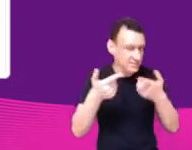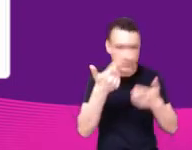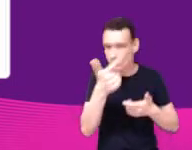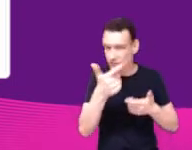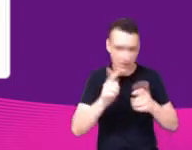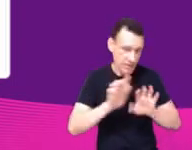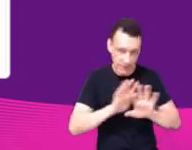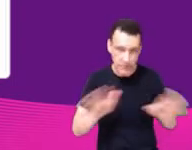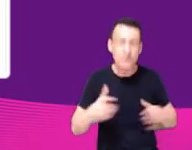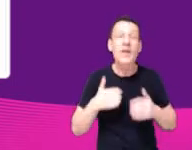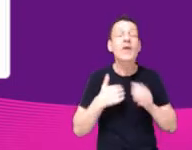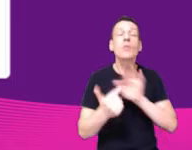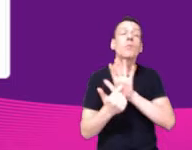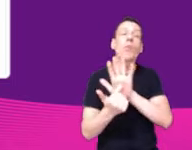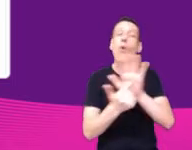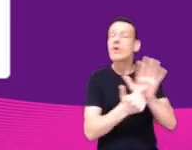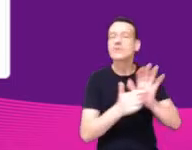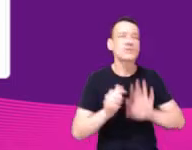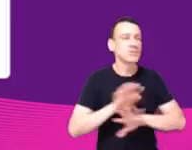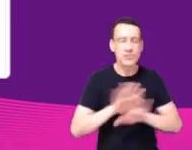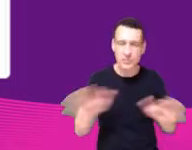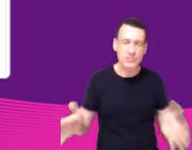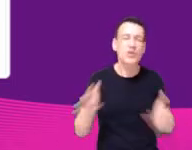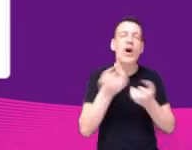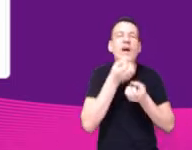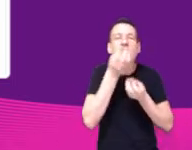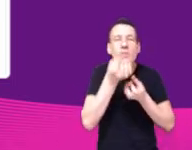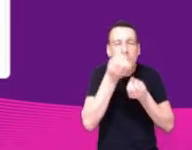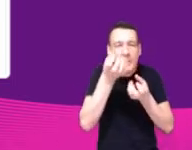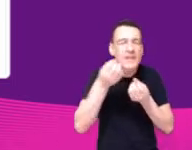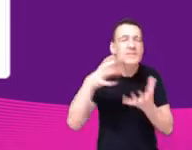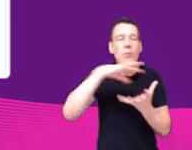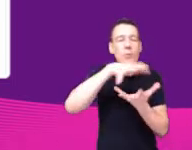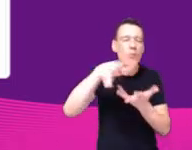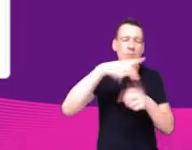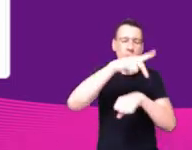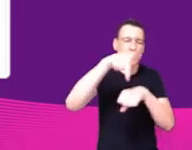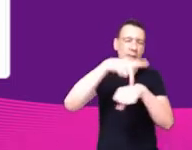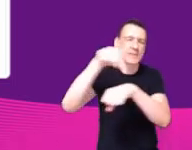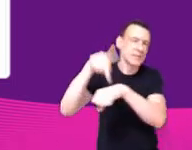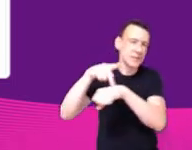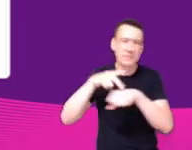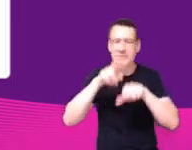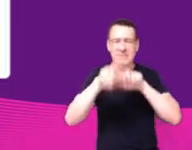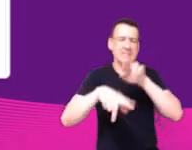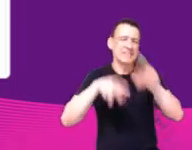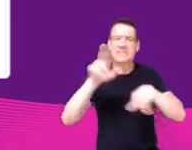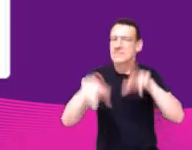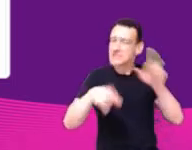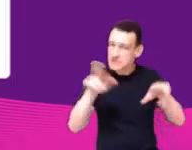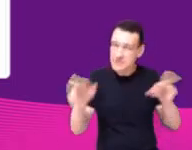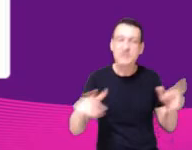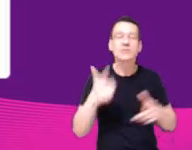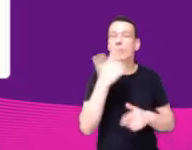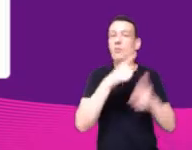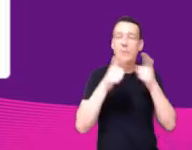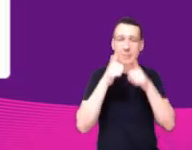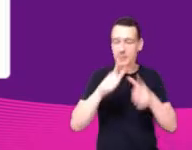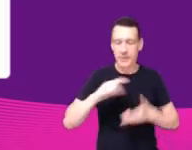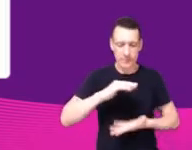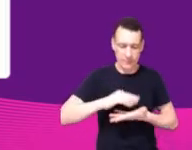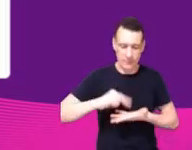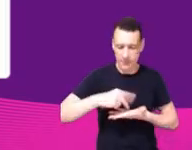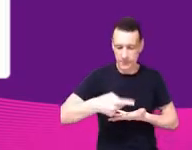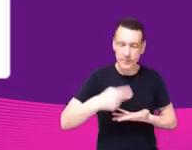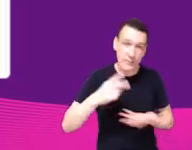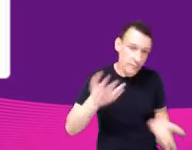registros internacionais, dados dos países, vamos chamar de icônicos na transplantação, América do Norte e